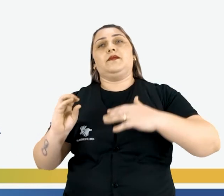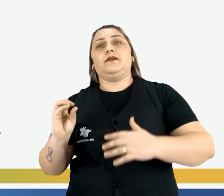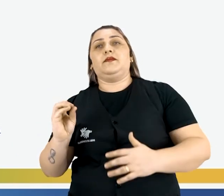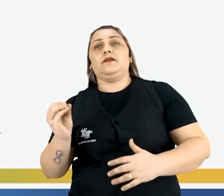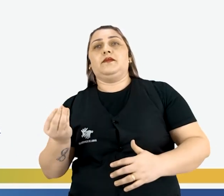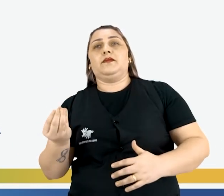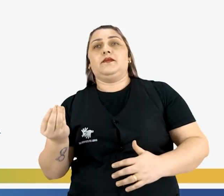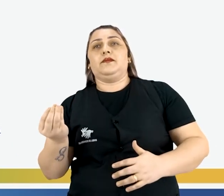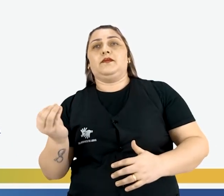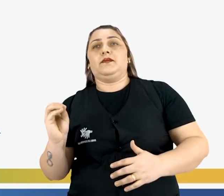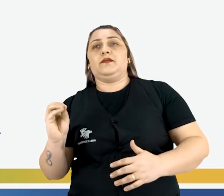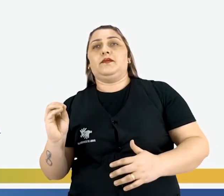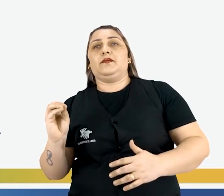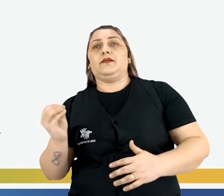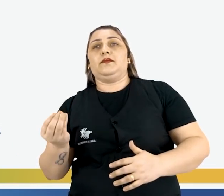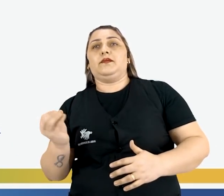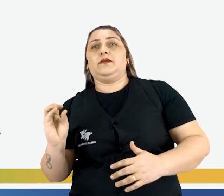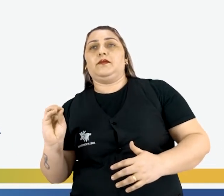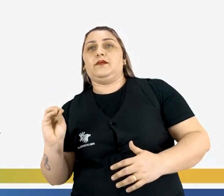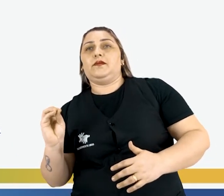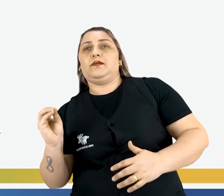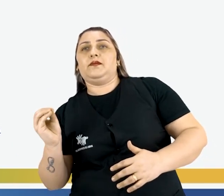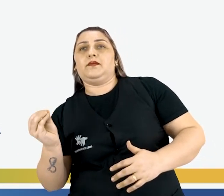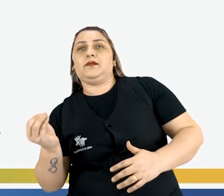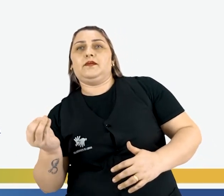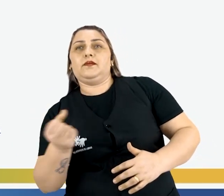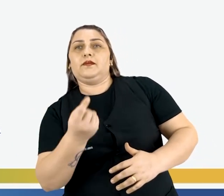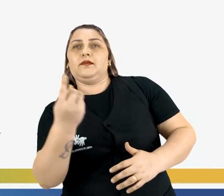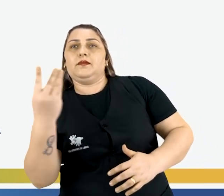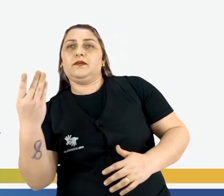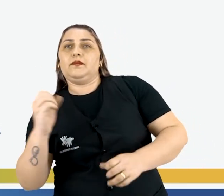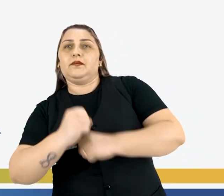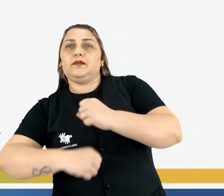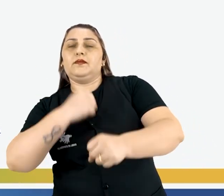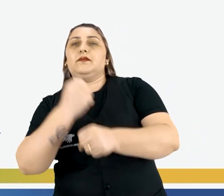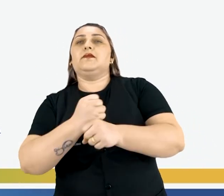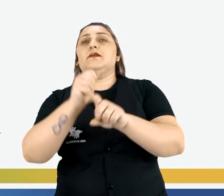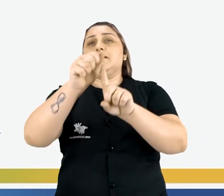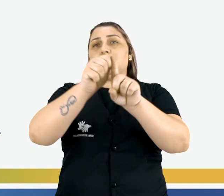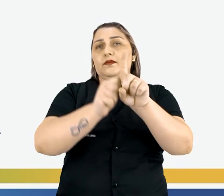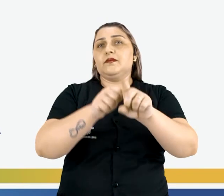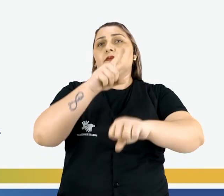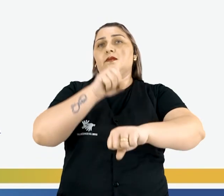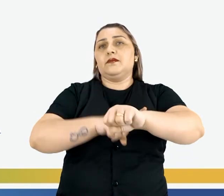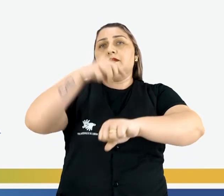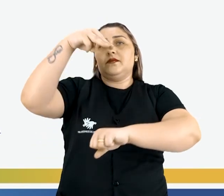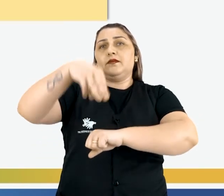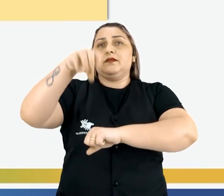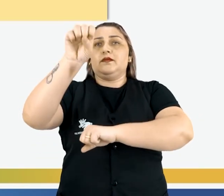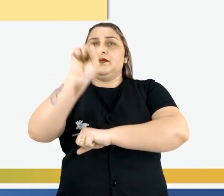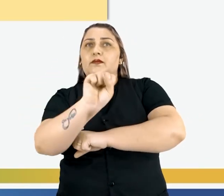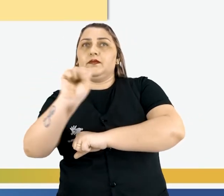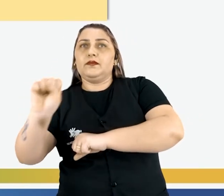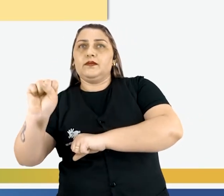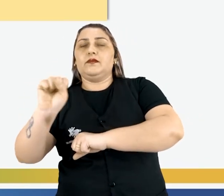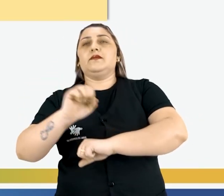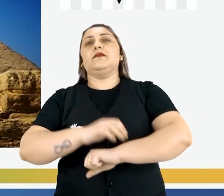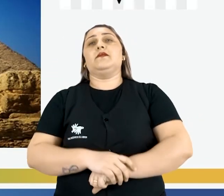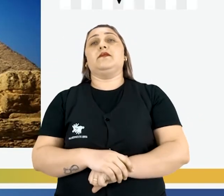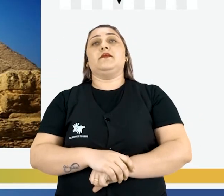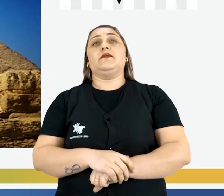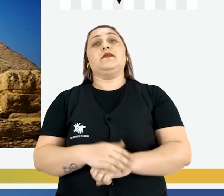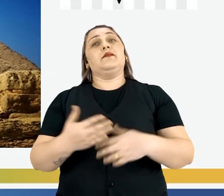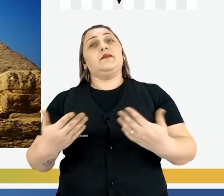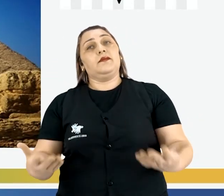rotação e translação da Terra, onde podemos contar os anos, meses, semanas, dias, horas, minutos e segundos. E o